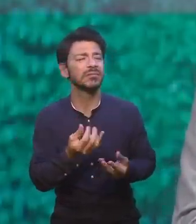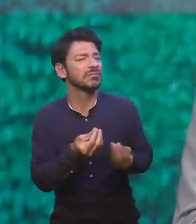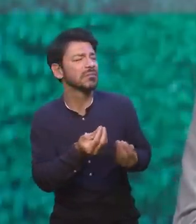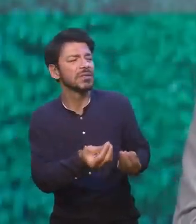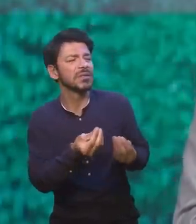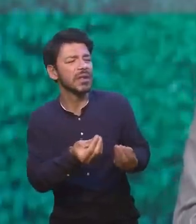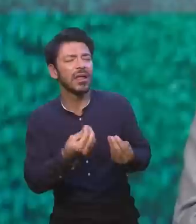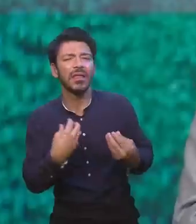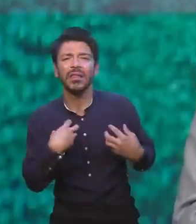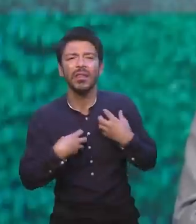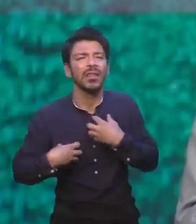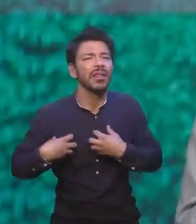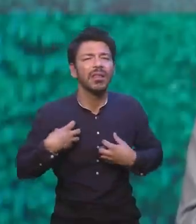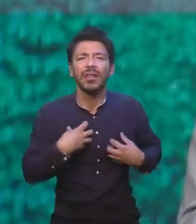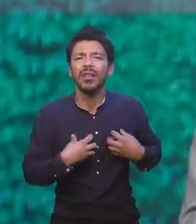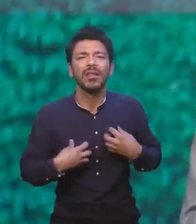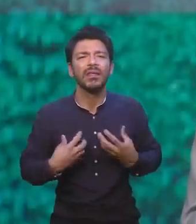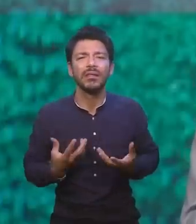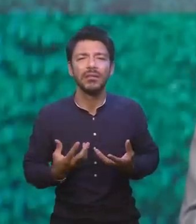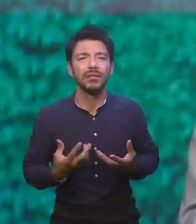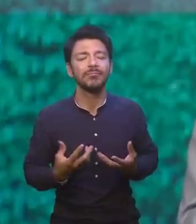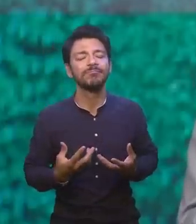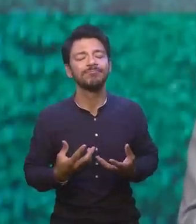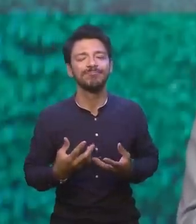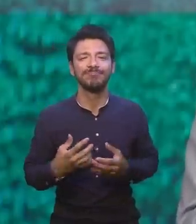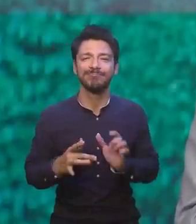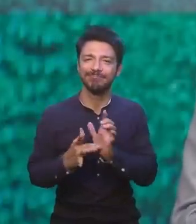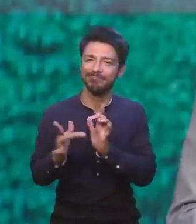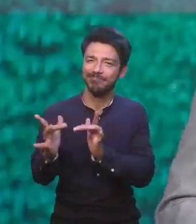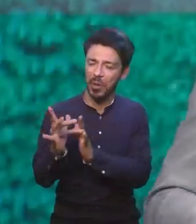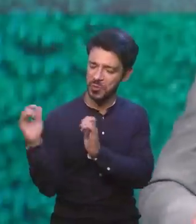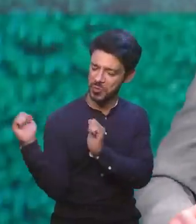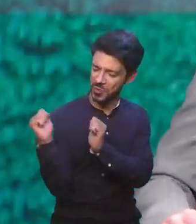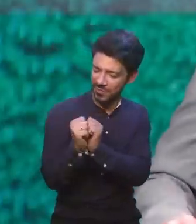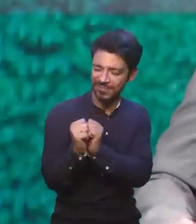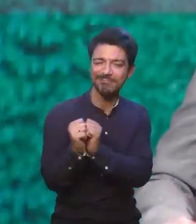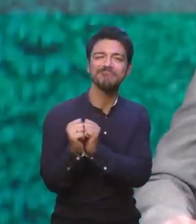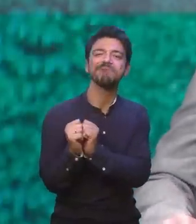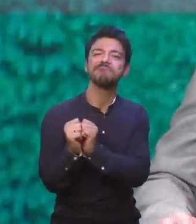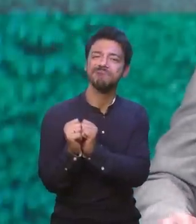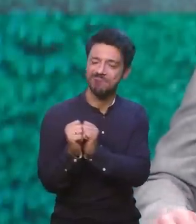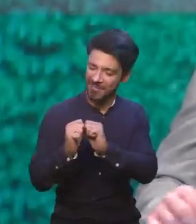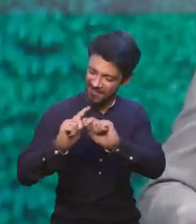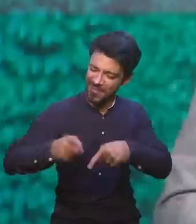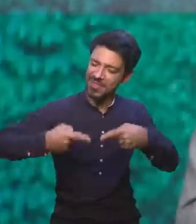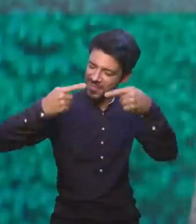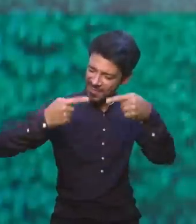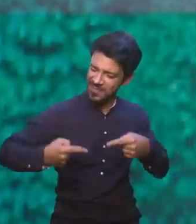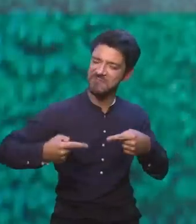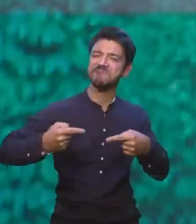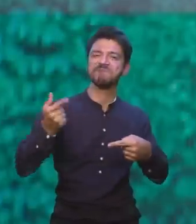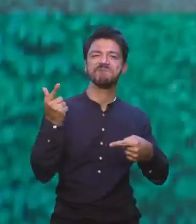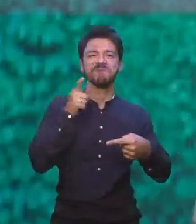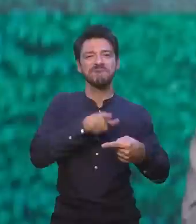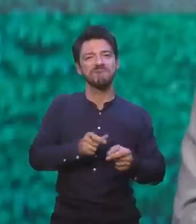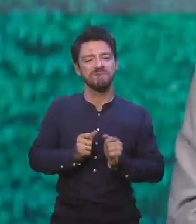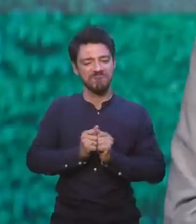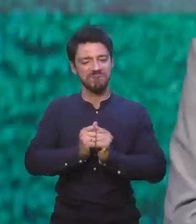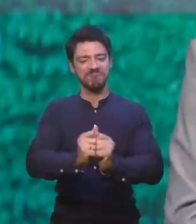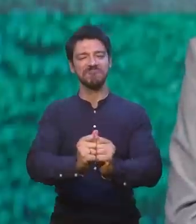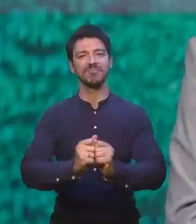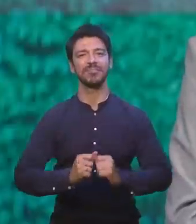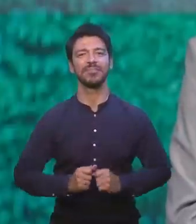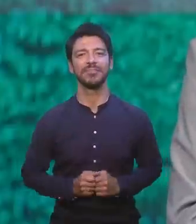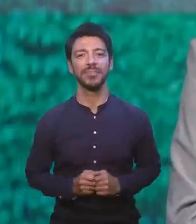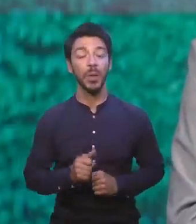Sois a minha longa dor. E ele continua conosco nesses desafios. Mas algo que o Divaldo citou ontem, que eu achei muito